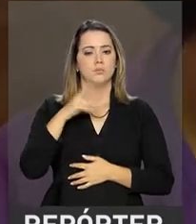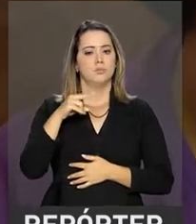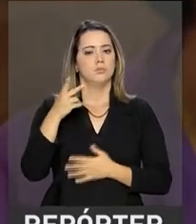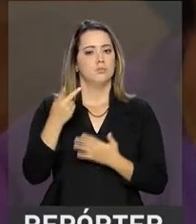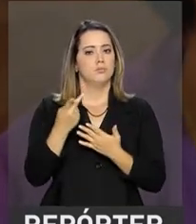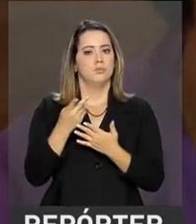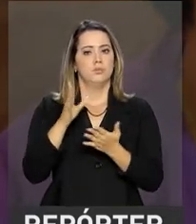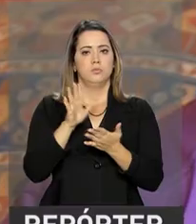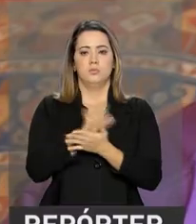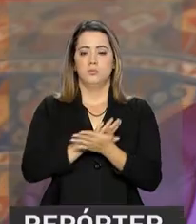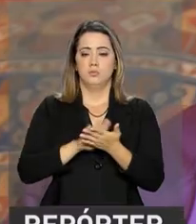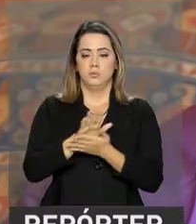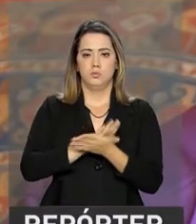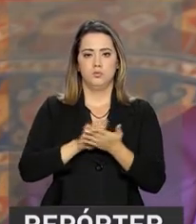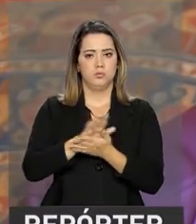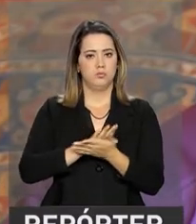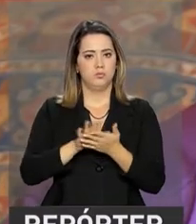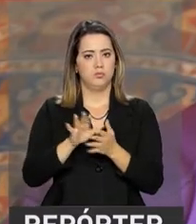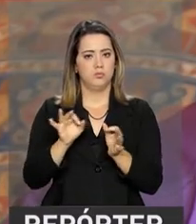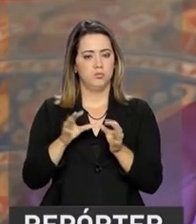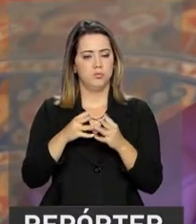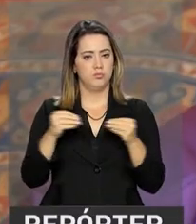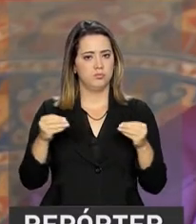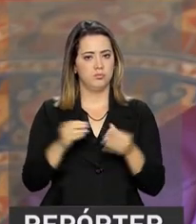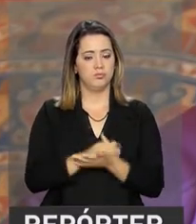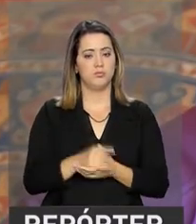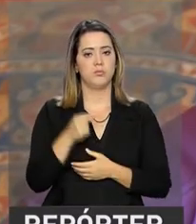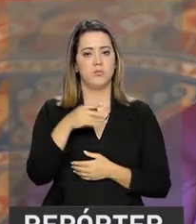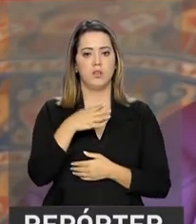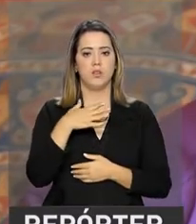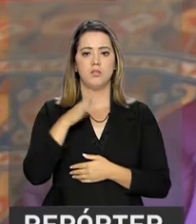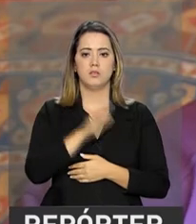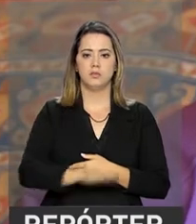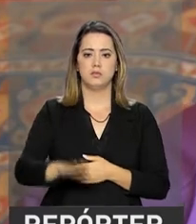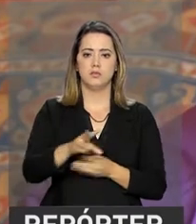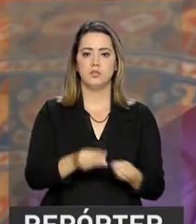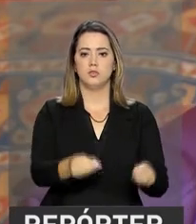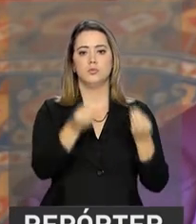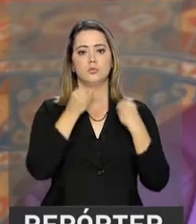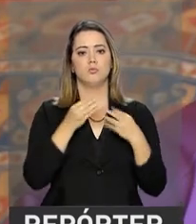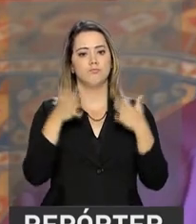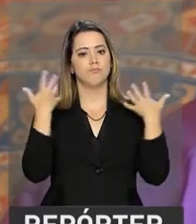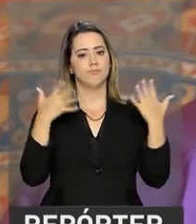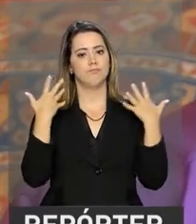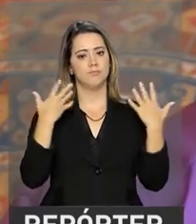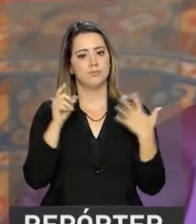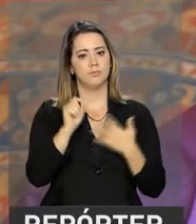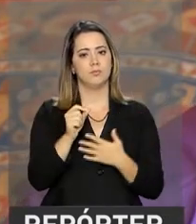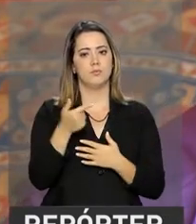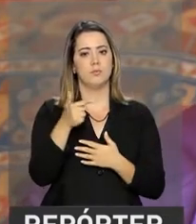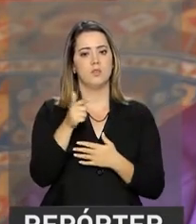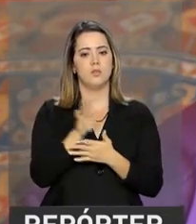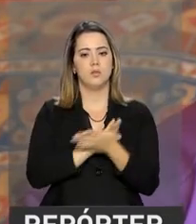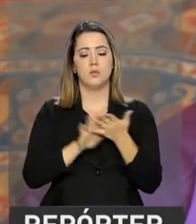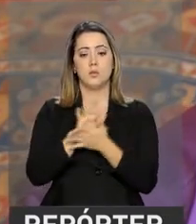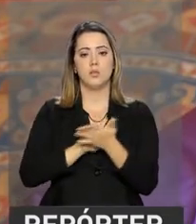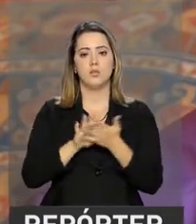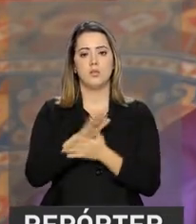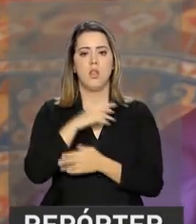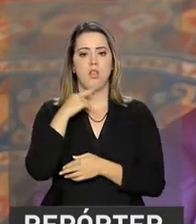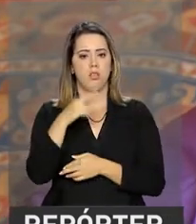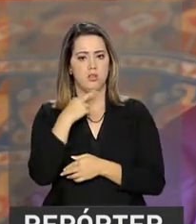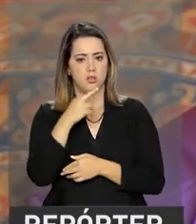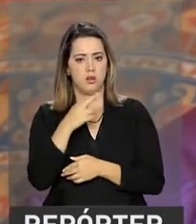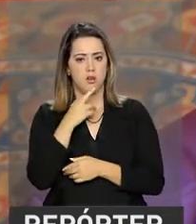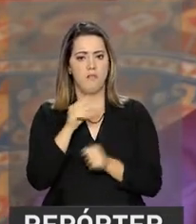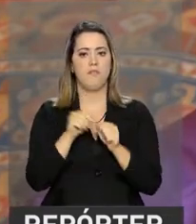serão apagados. São umas crianças que só nos deram prazer, só nos deram alegria. Não tenho nada a reclamar. Se eu tivesse